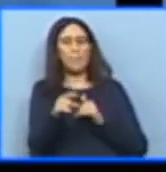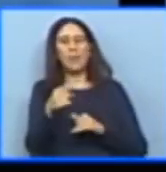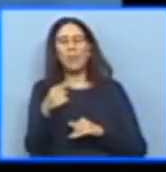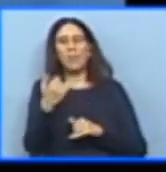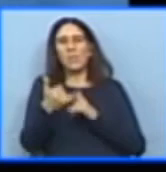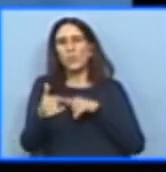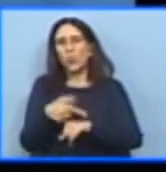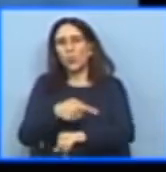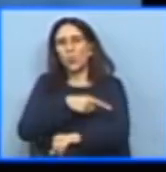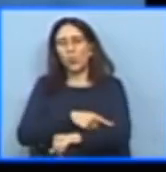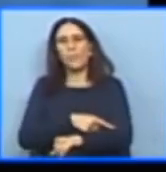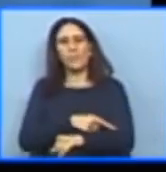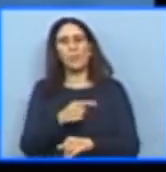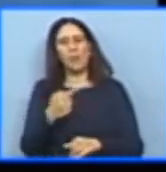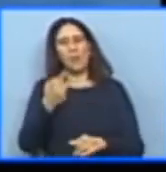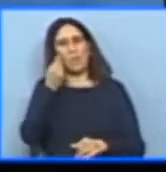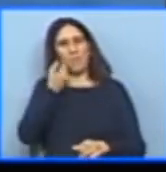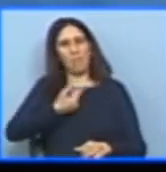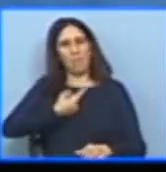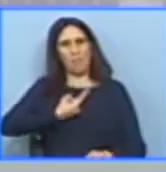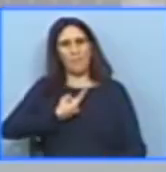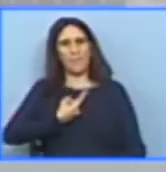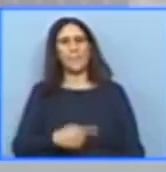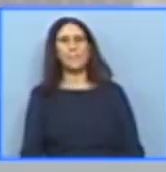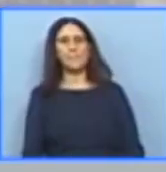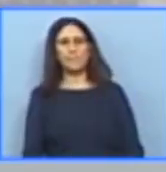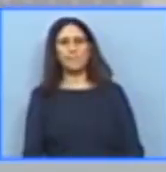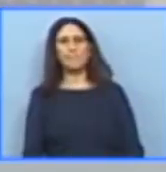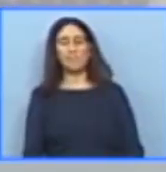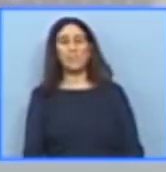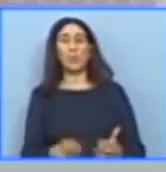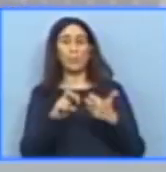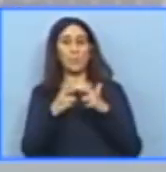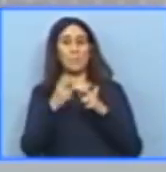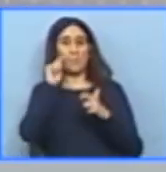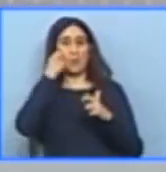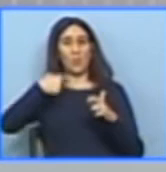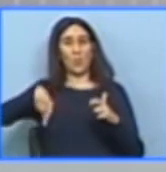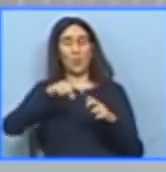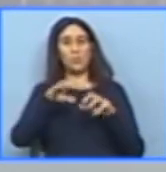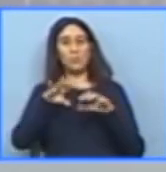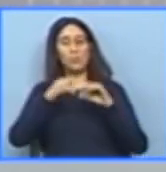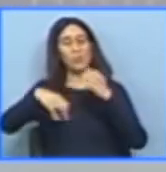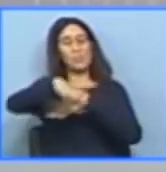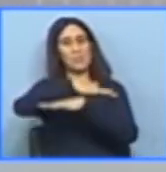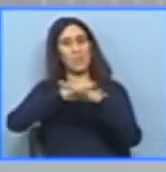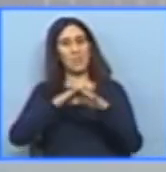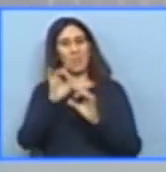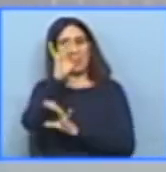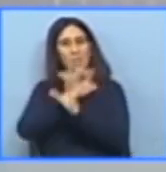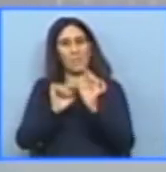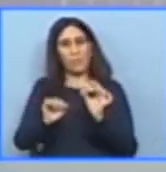uma razão de existir é um problema que nos afeta que afetasse a acidental portuguesa outro problema